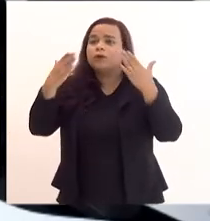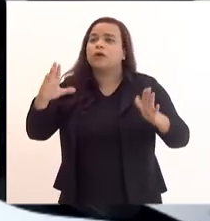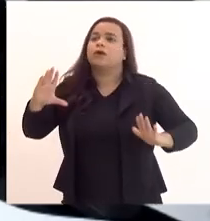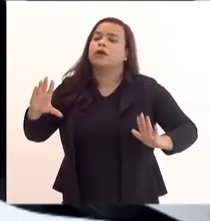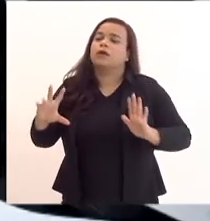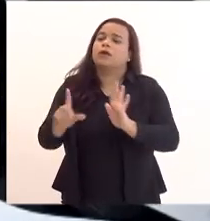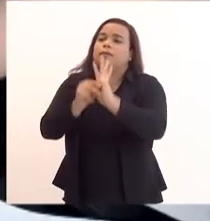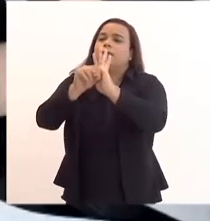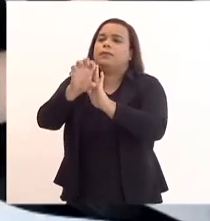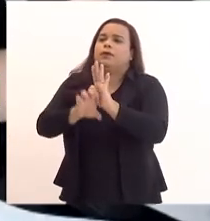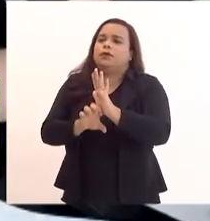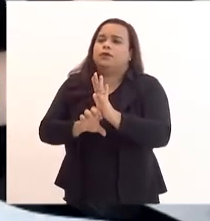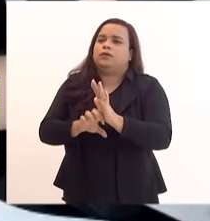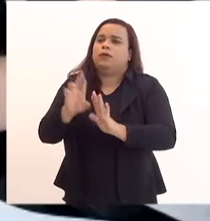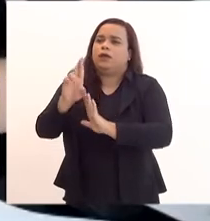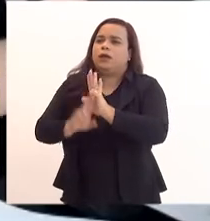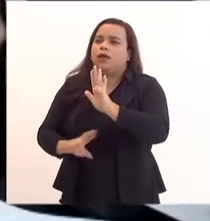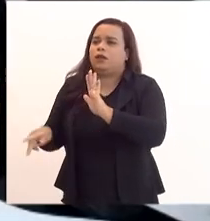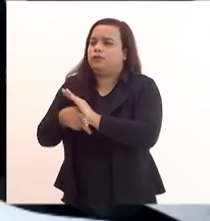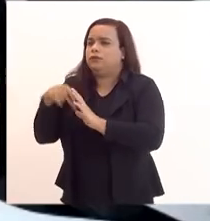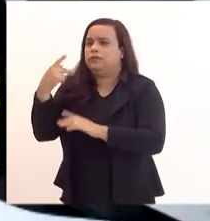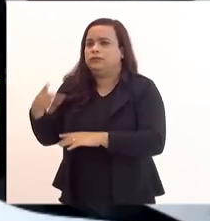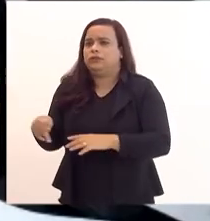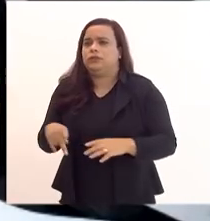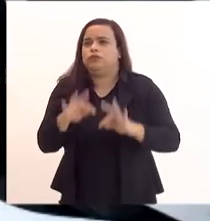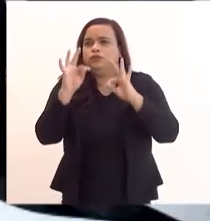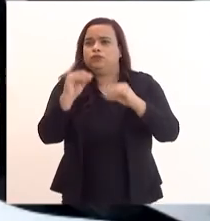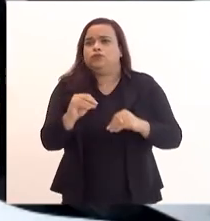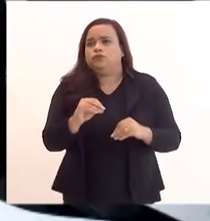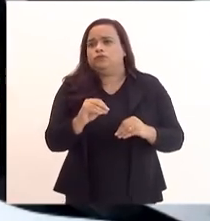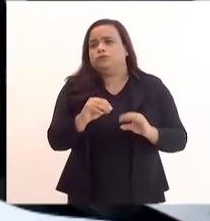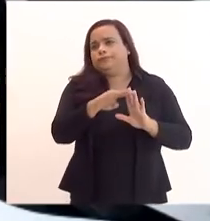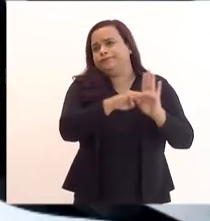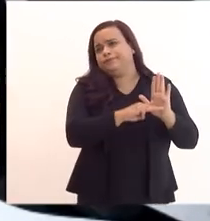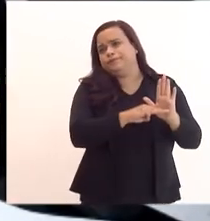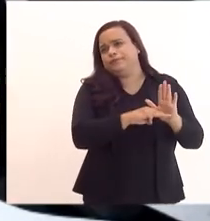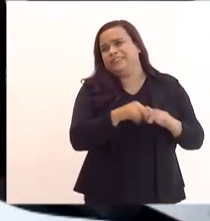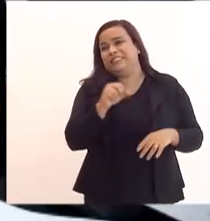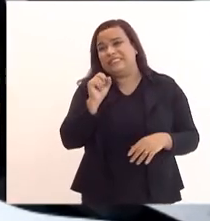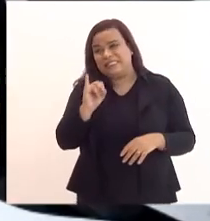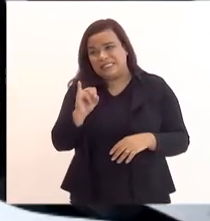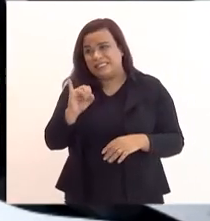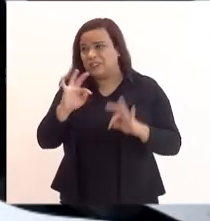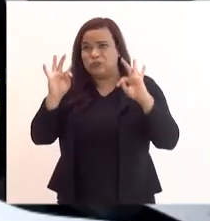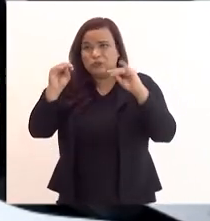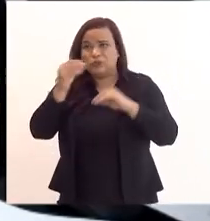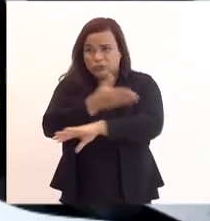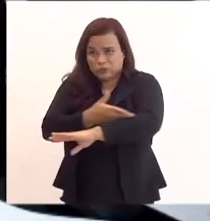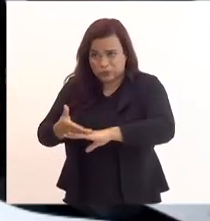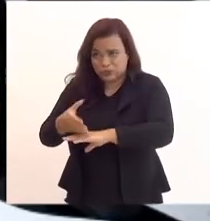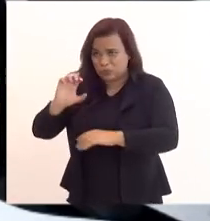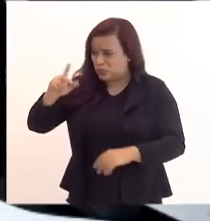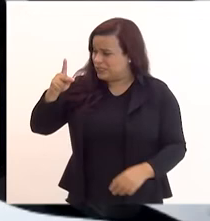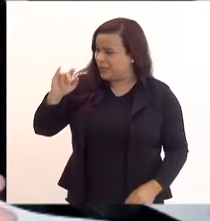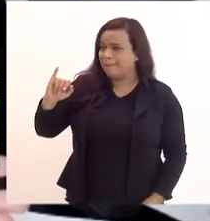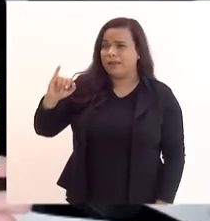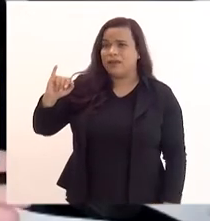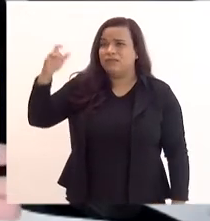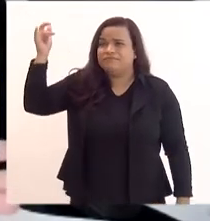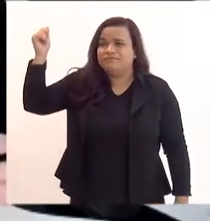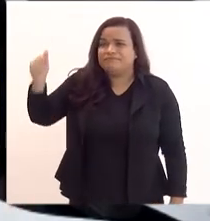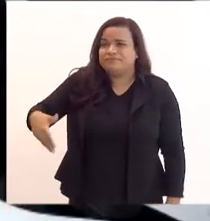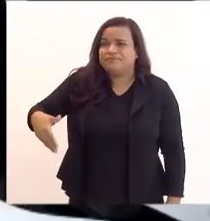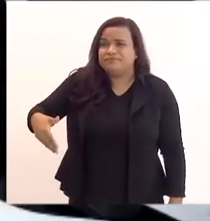né, todo o relatório dele, né, que foi derrotado na CPI. Então, se a moda pega, as CPI não vão valer mais nada. Não vão valer mais